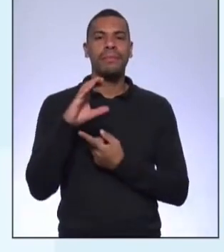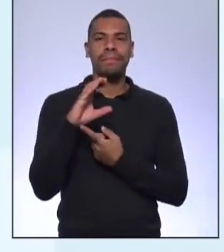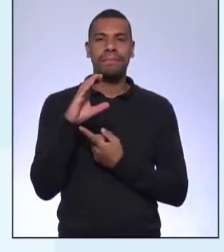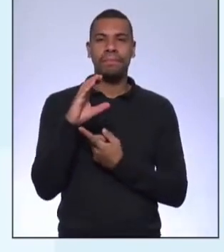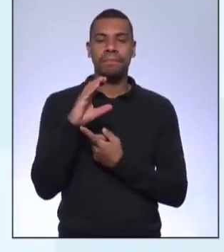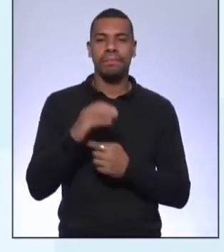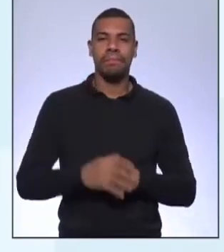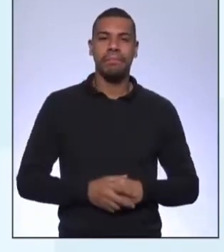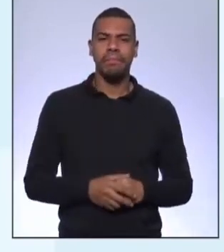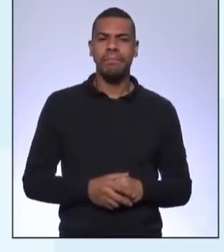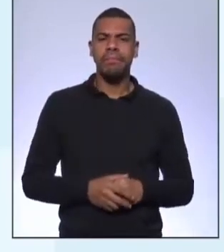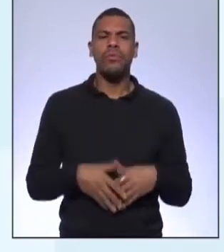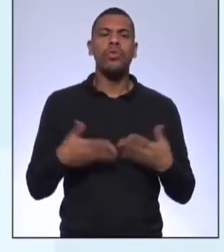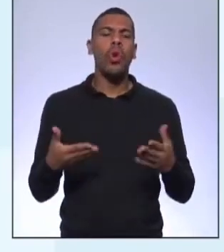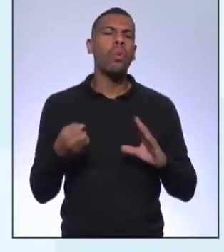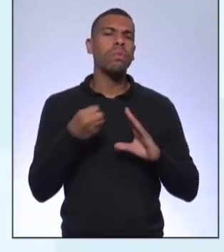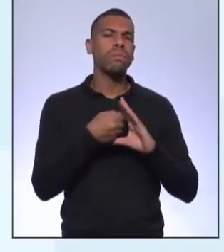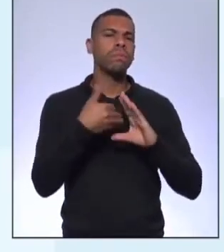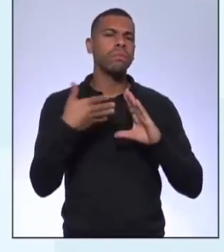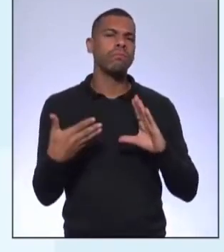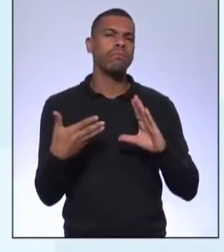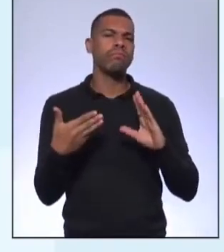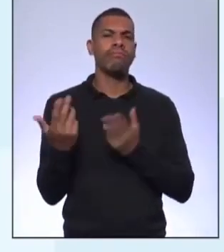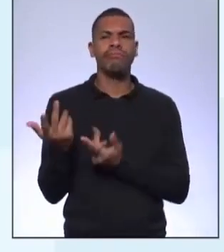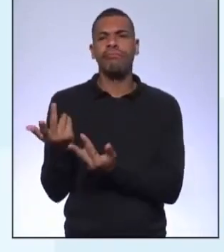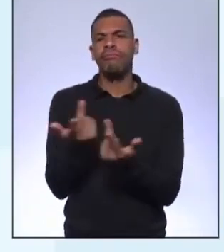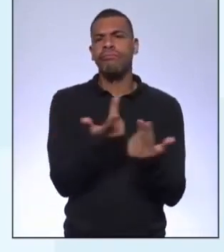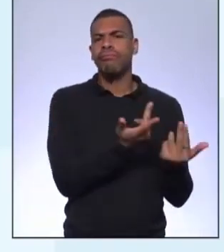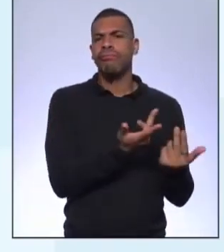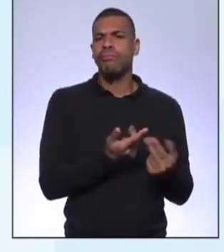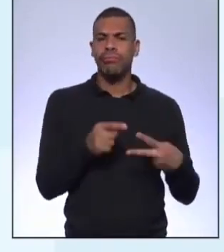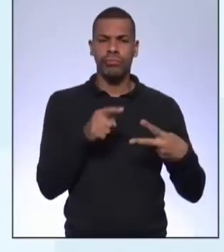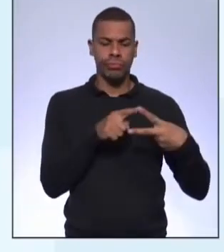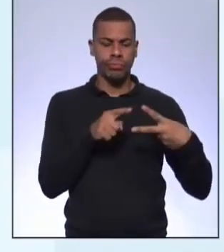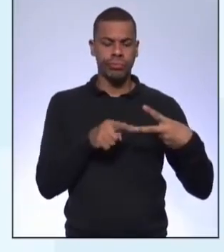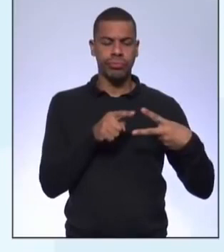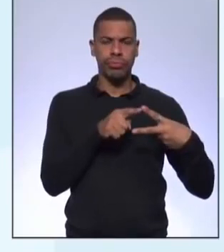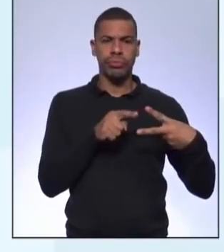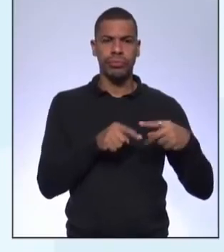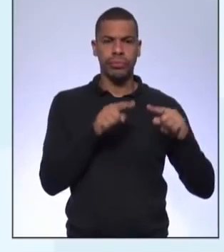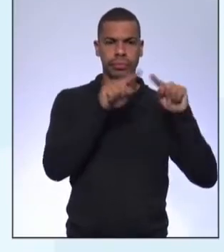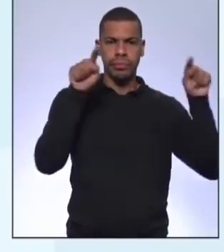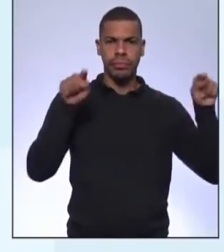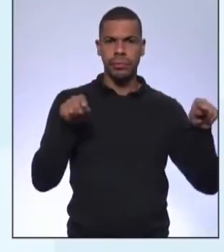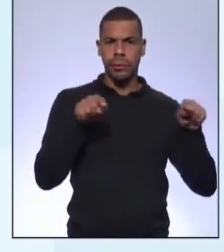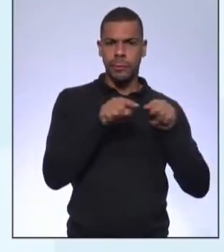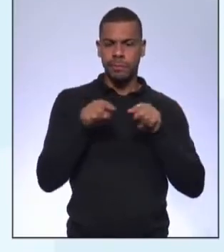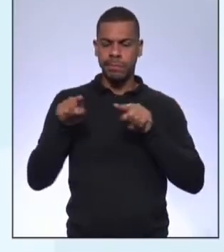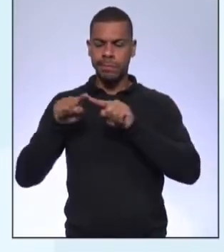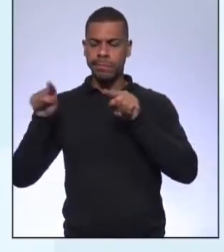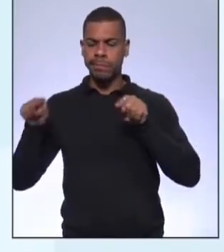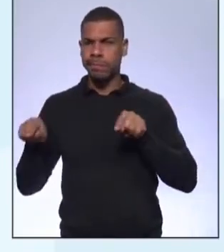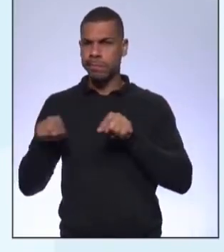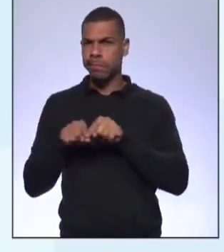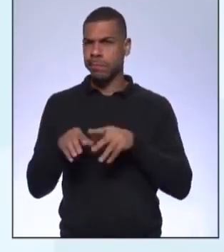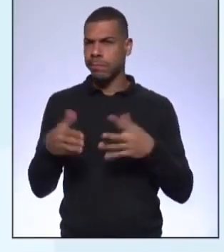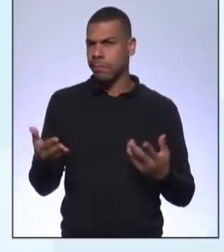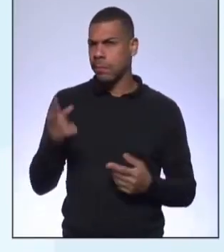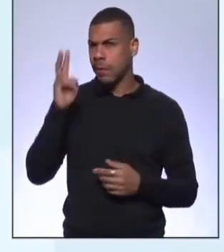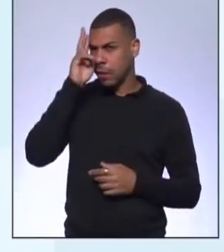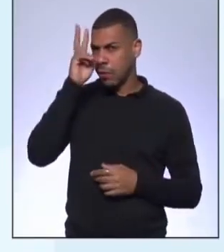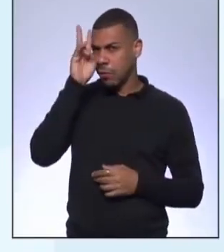tá ok? Qual é a característica comum aos dois polígonos formados? Quero saber se o pessoal está bom de memória, porque a gente